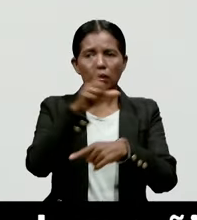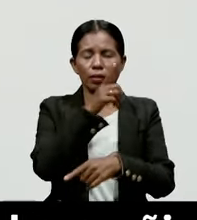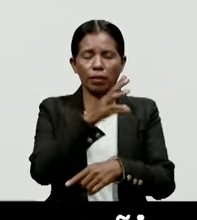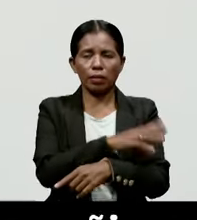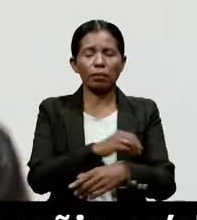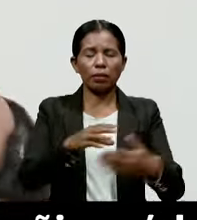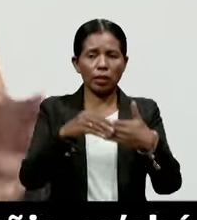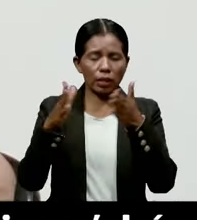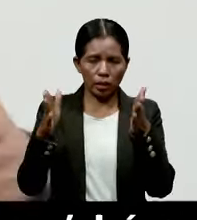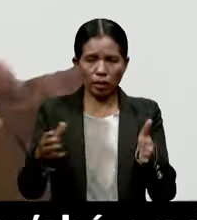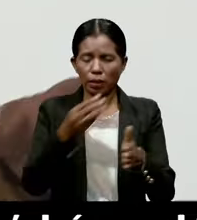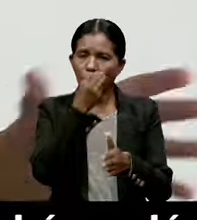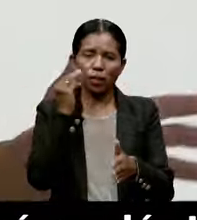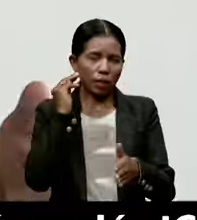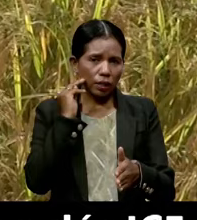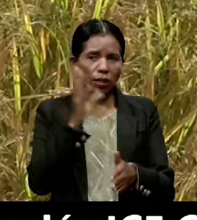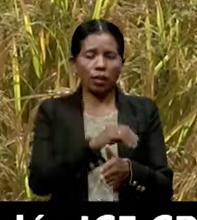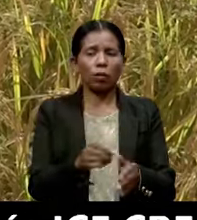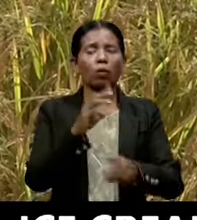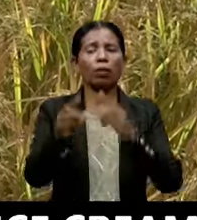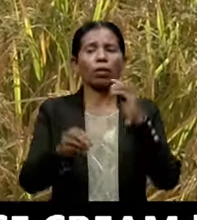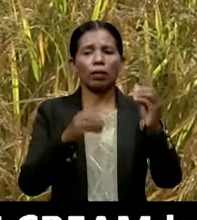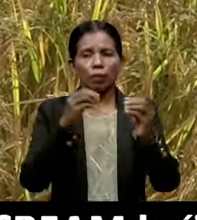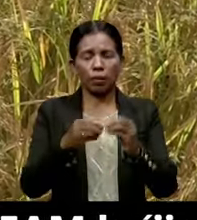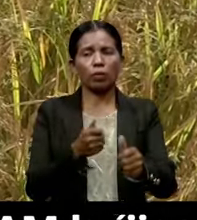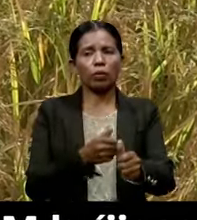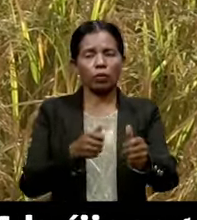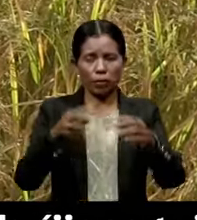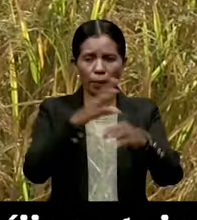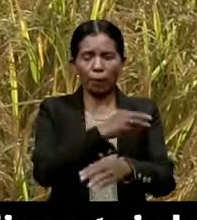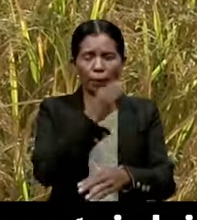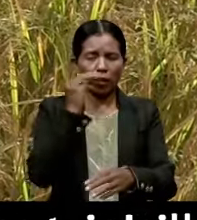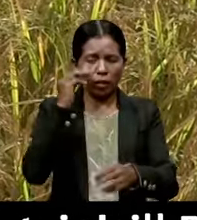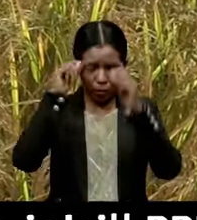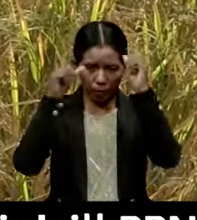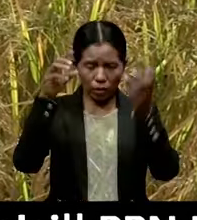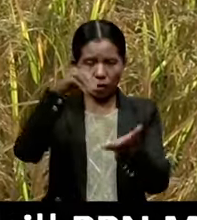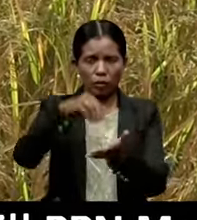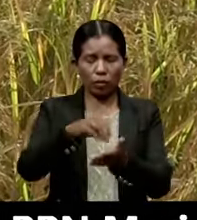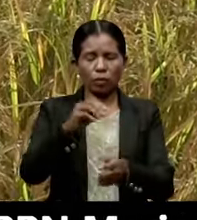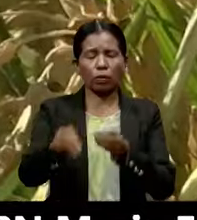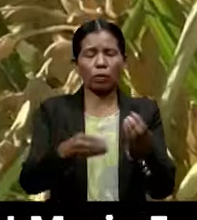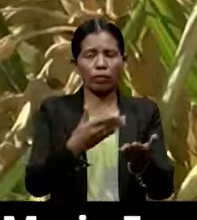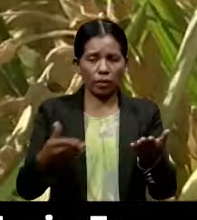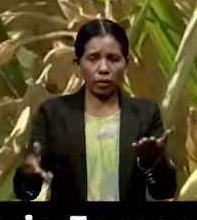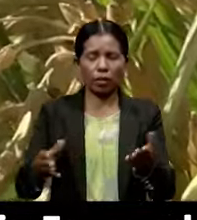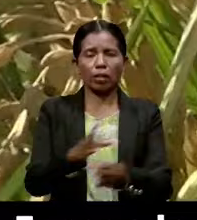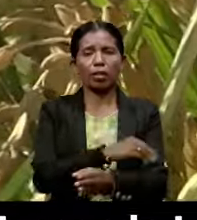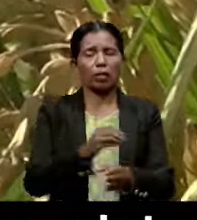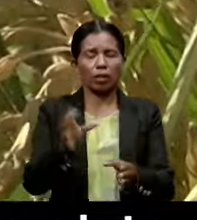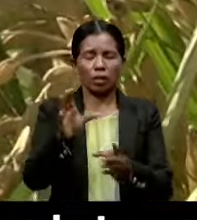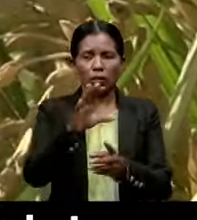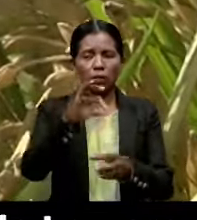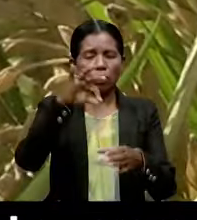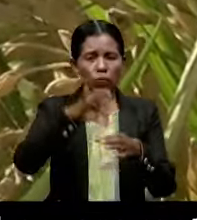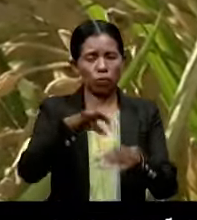secretário-geral Fretilin, quando o assunto refere, no neto Irmari, Timor-Leste precisa investir em Macassar e setor produtivo sira, livre o setor agrícola,